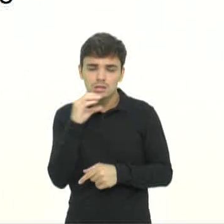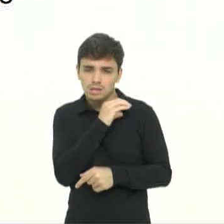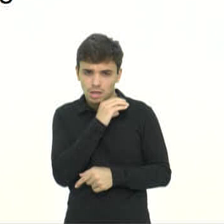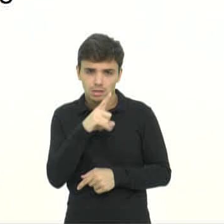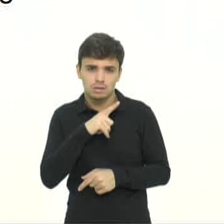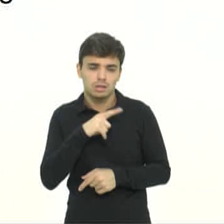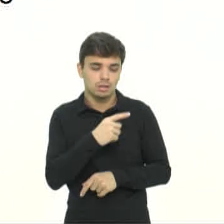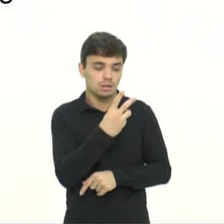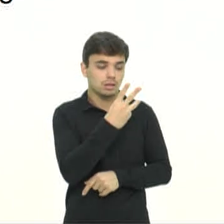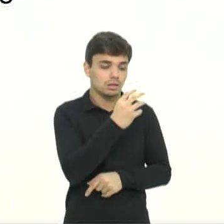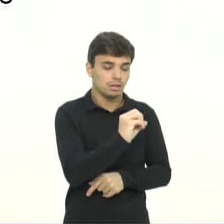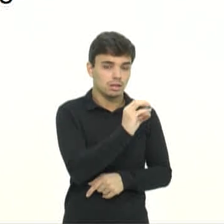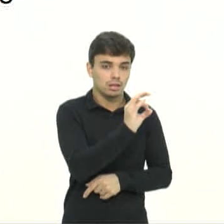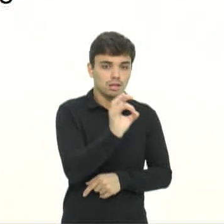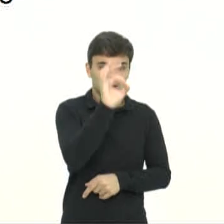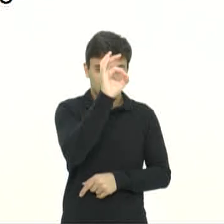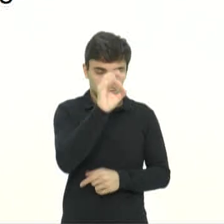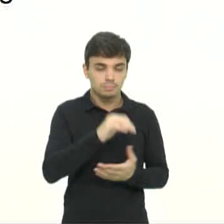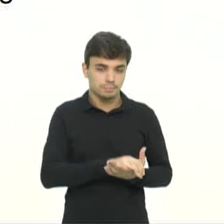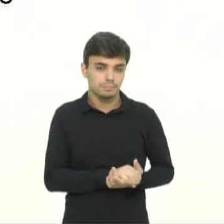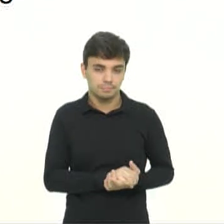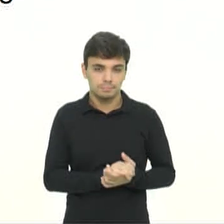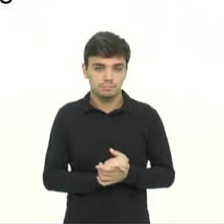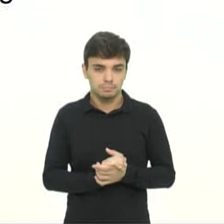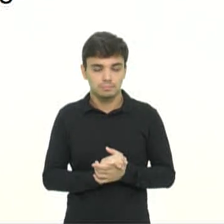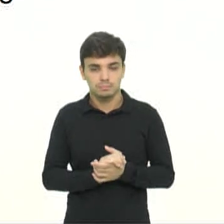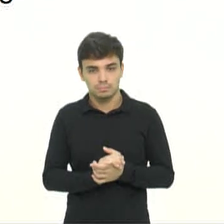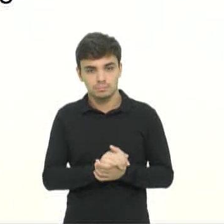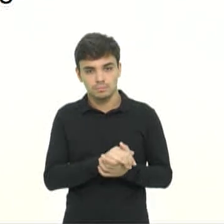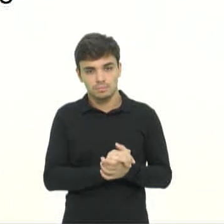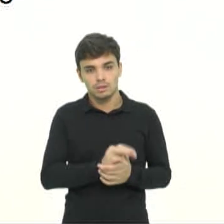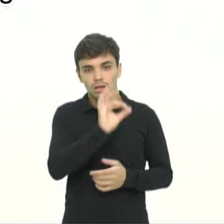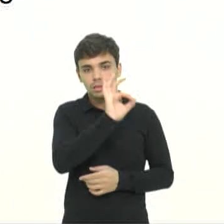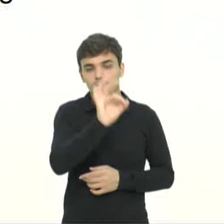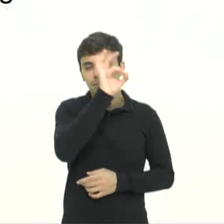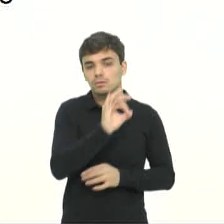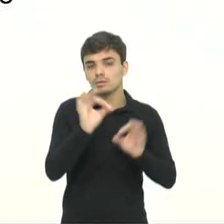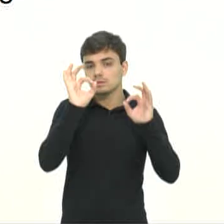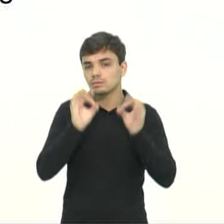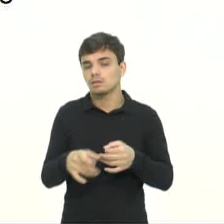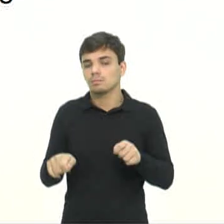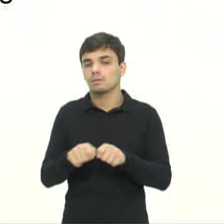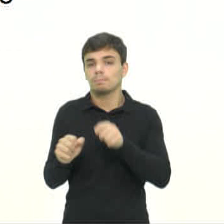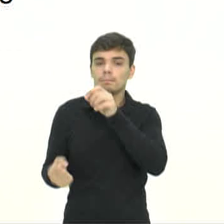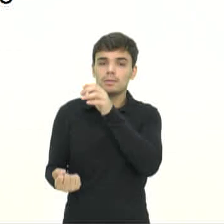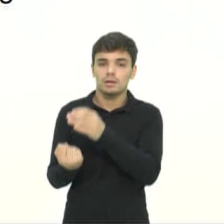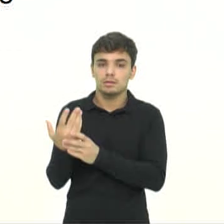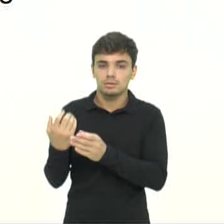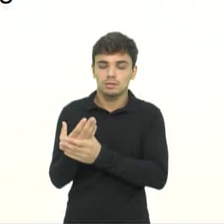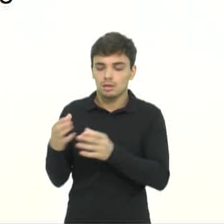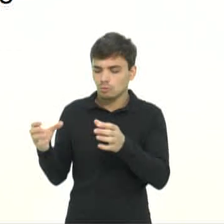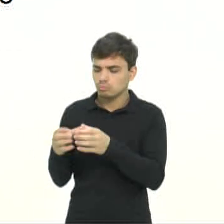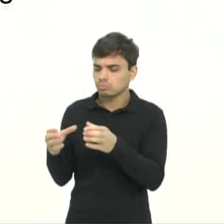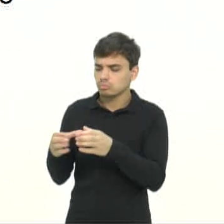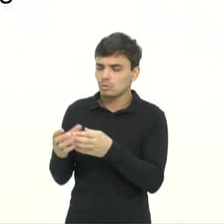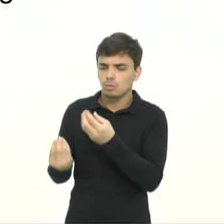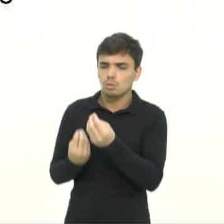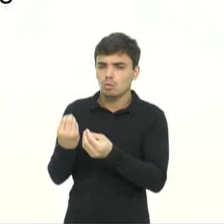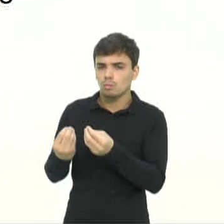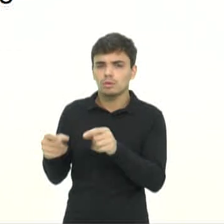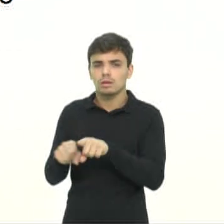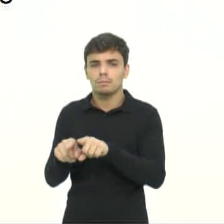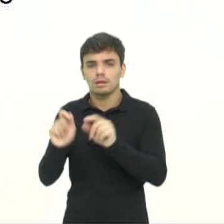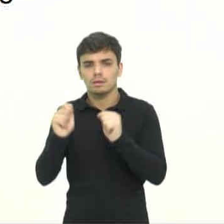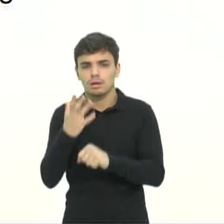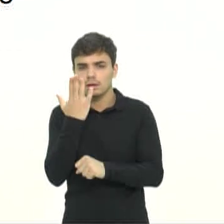a 30 graus Celsius. A temperatura é ideal para que se formem santuários ecológicos nos oceanos. Eles servem de ponto de